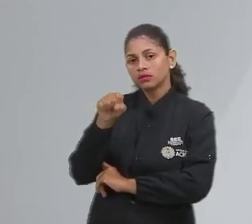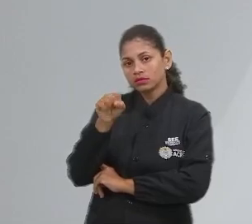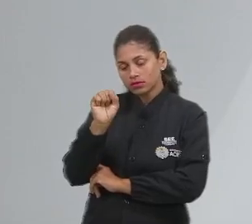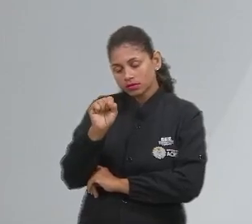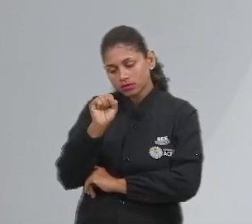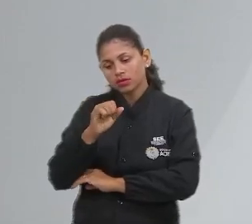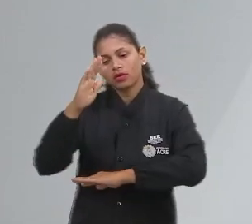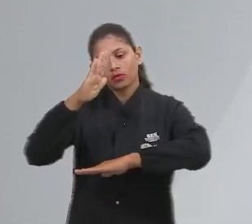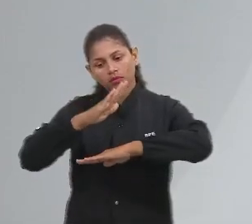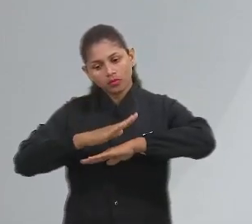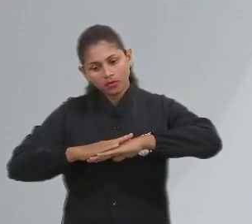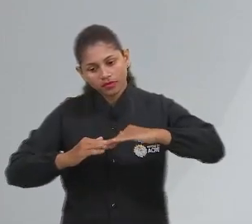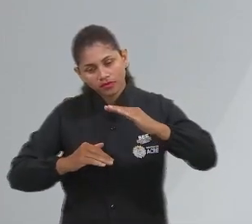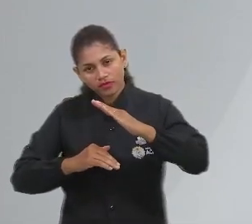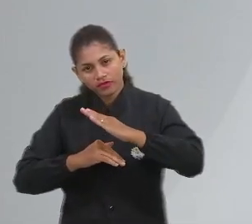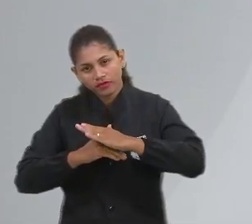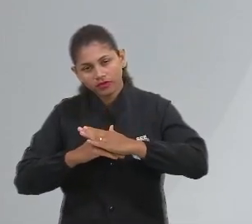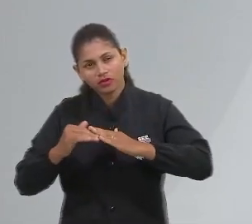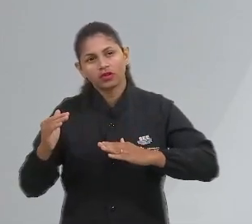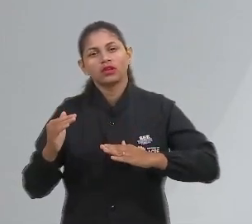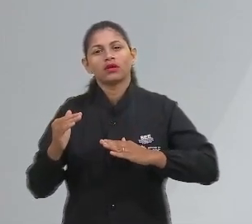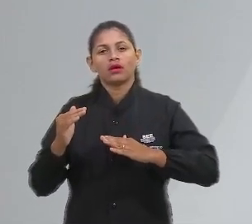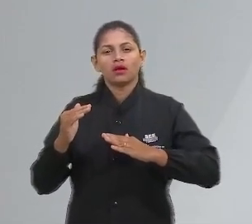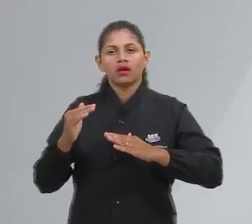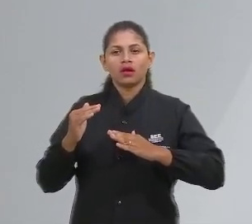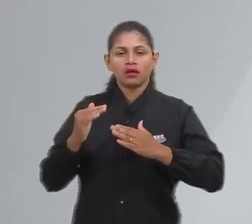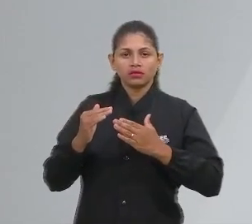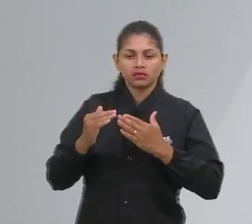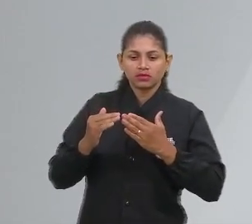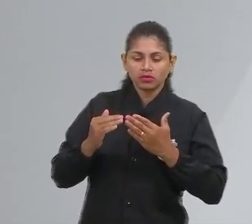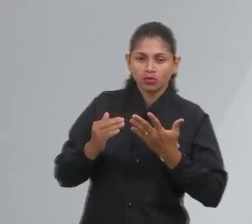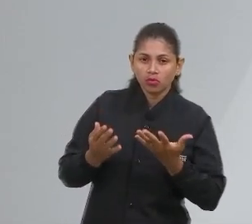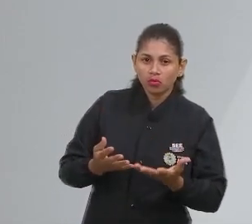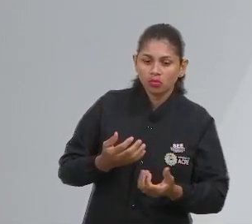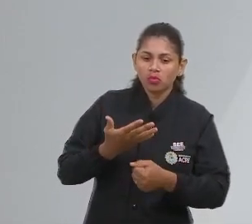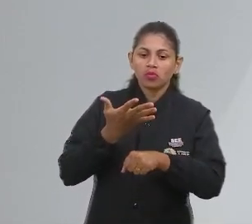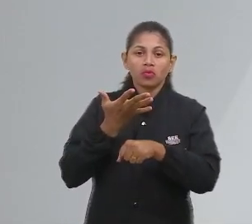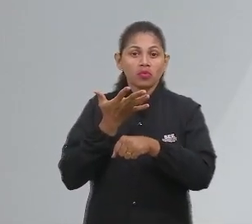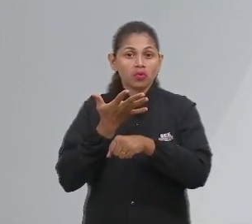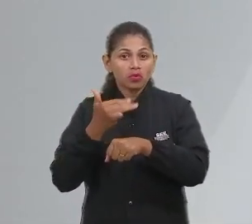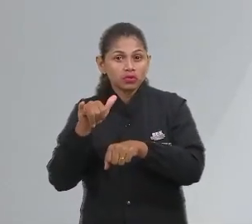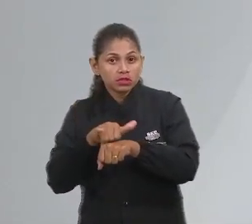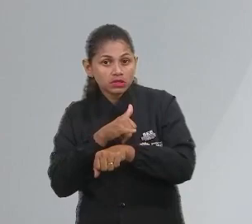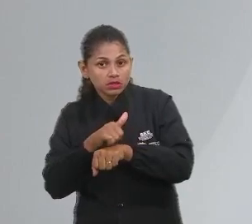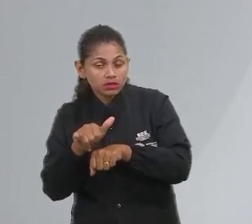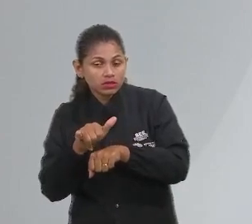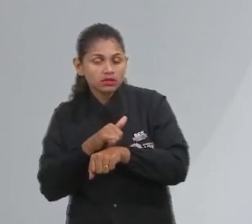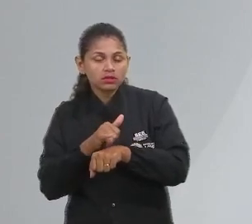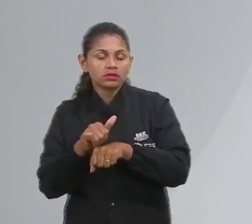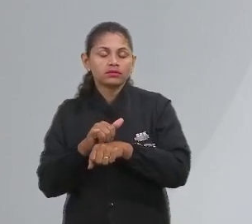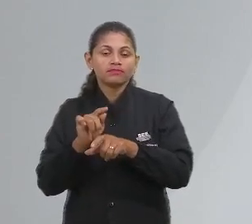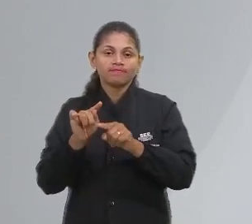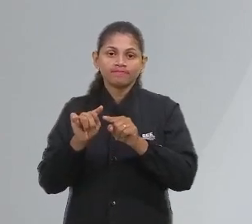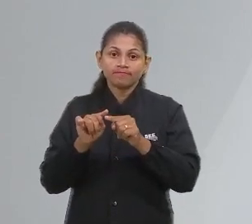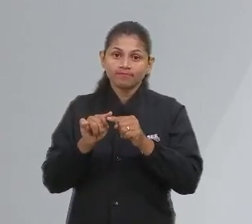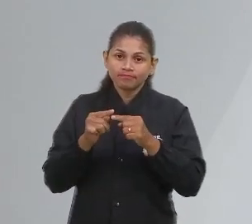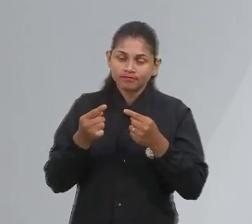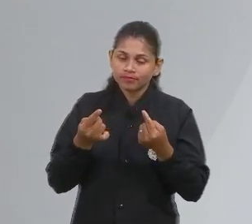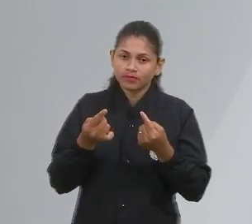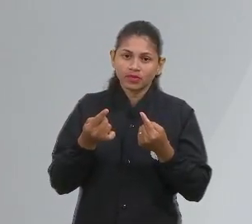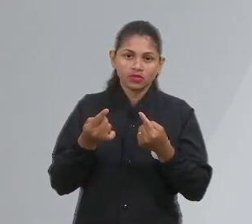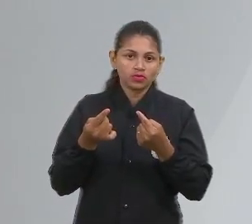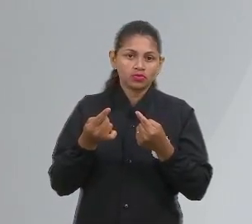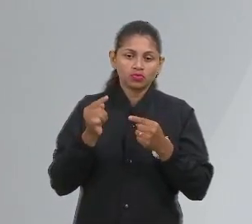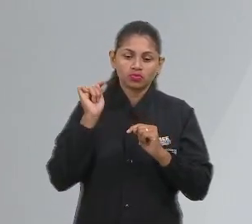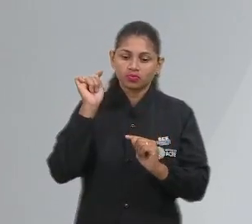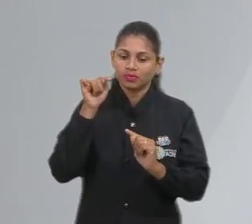aquecimento, né, ali para quebra de gelo. Ele, na verdade, ele é um jogo muito democrático, utilizado também,